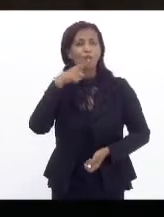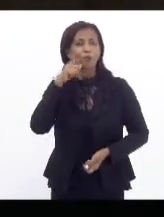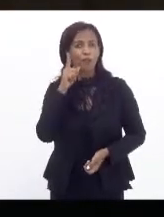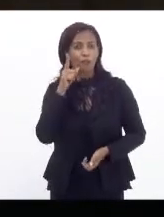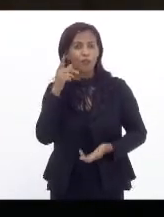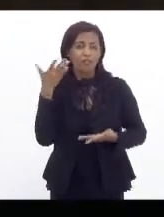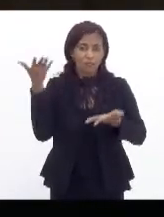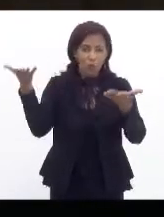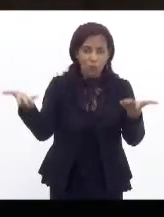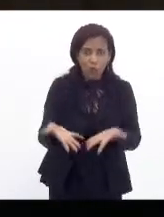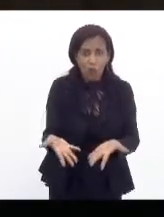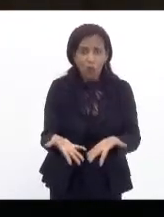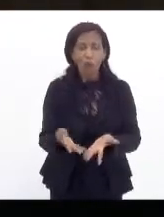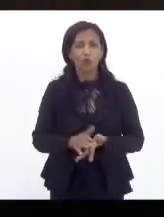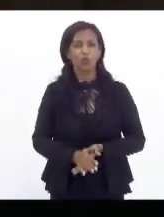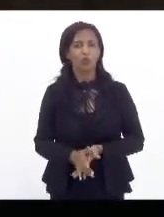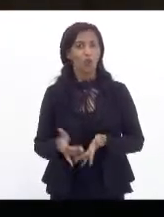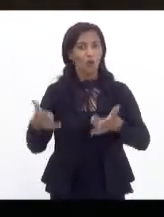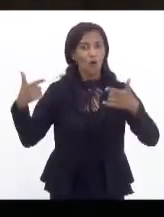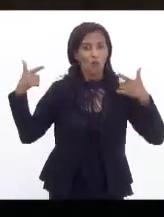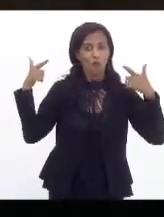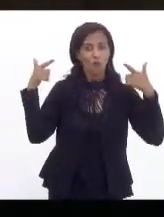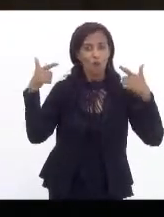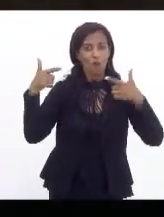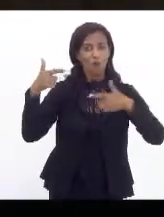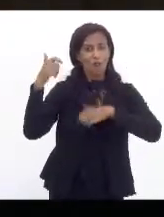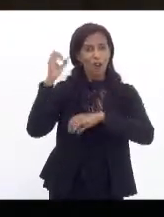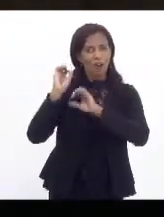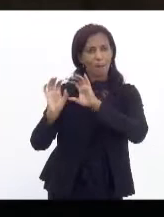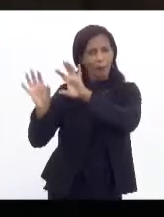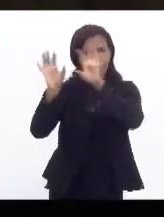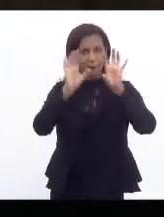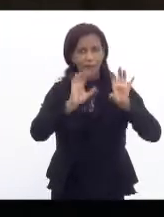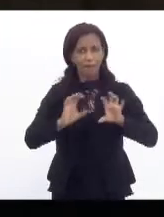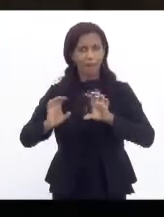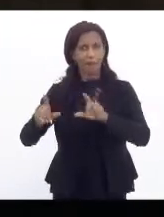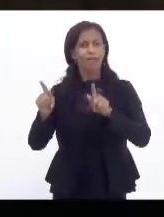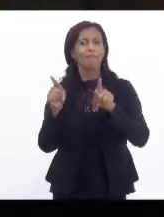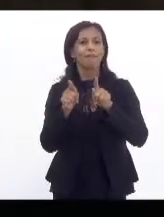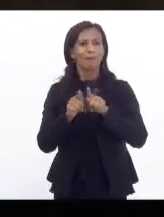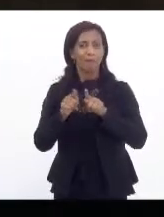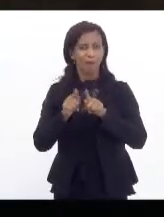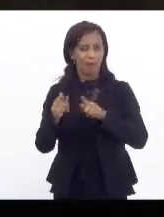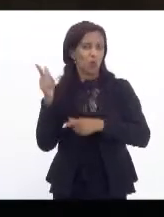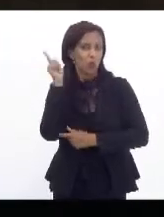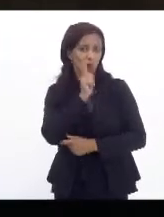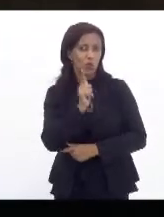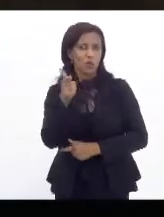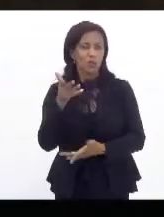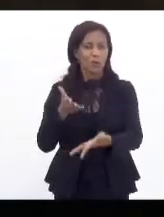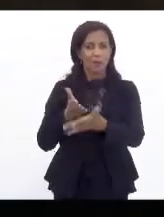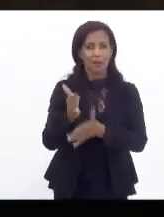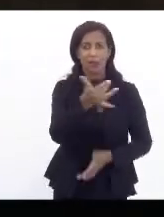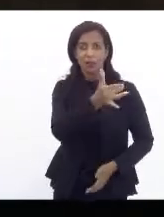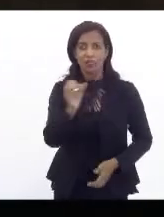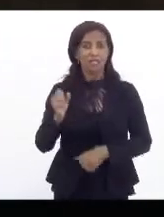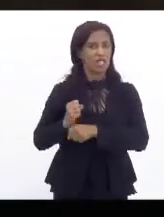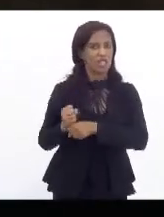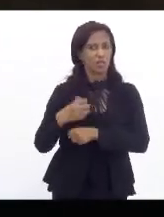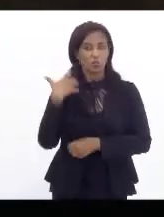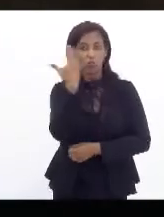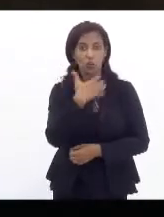assim como hoje, o funk é extremamente criminalizado, mas que conseguiu aí passar no seu centenário